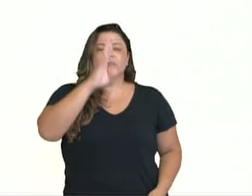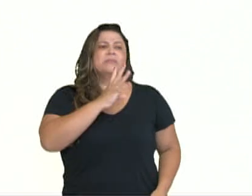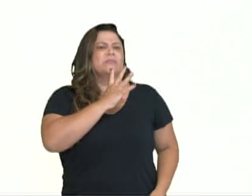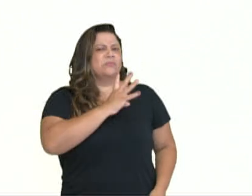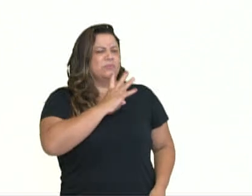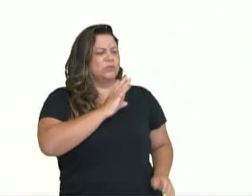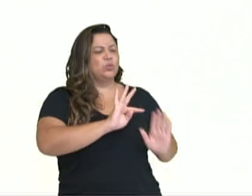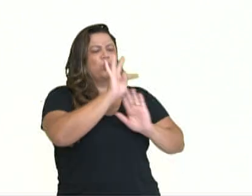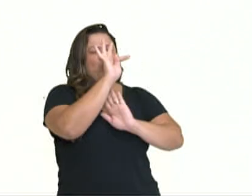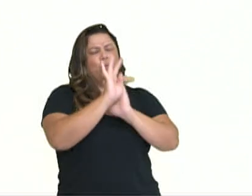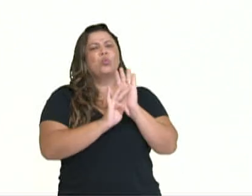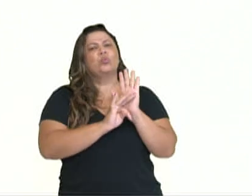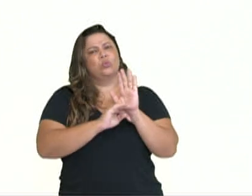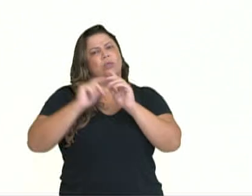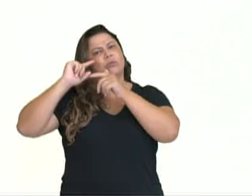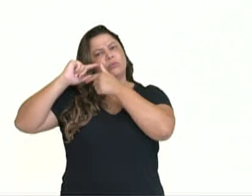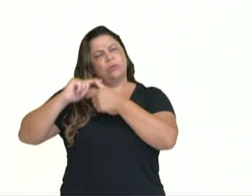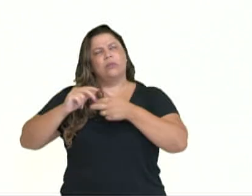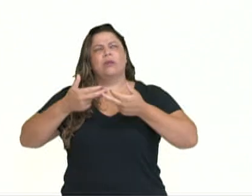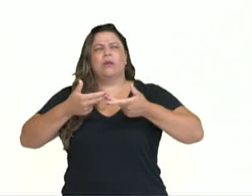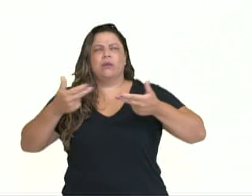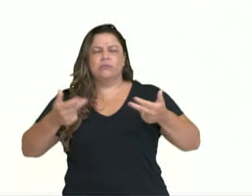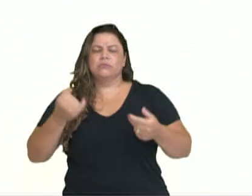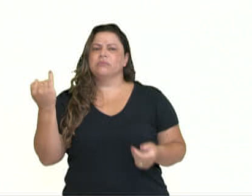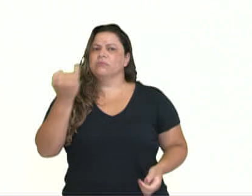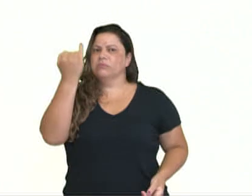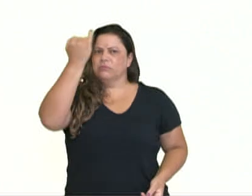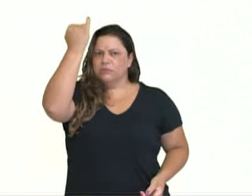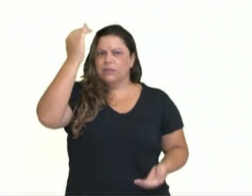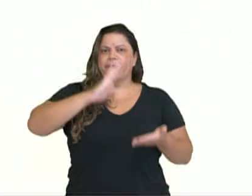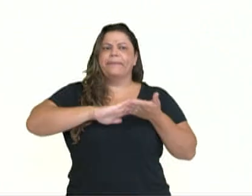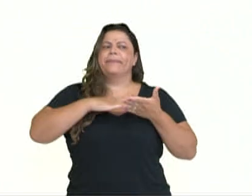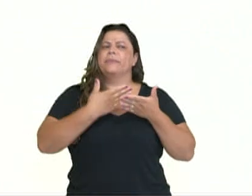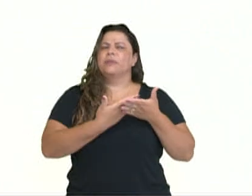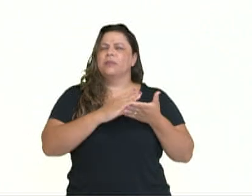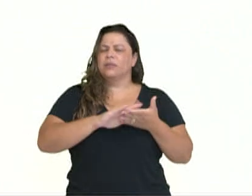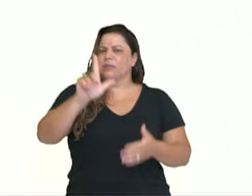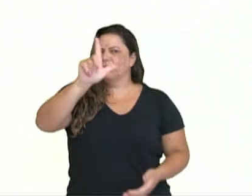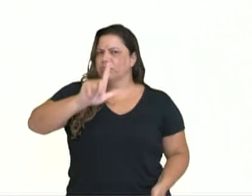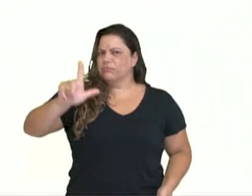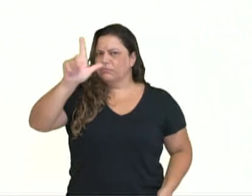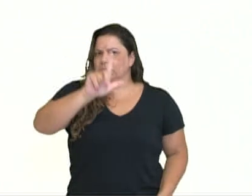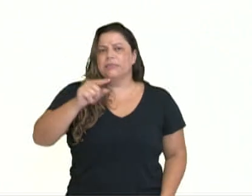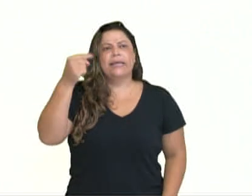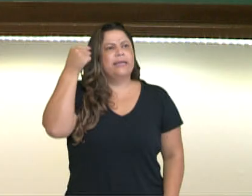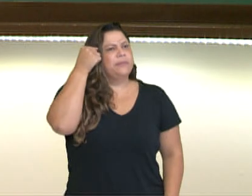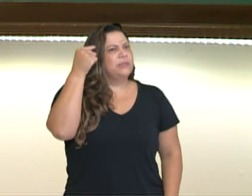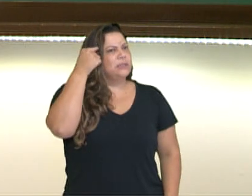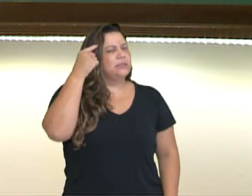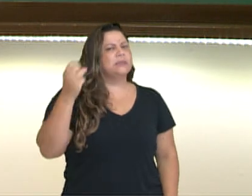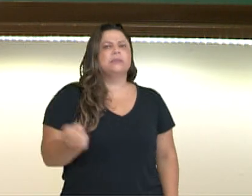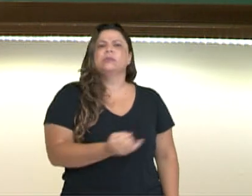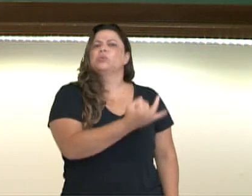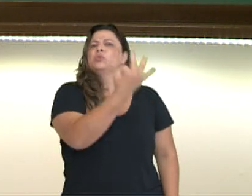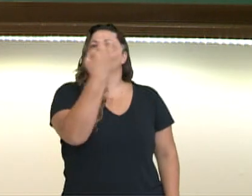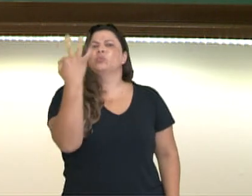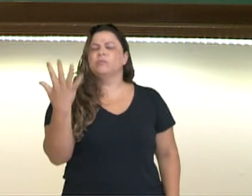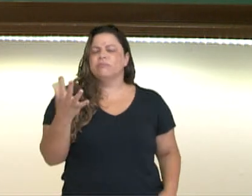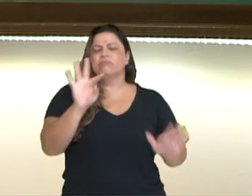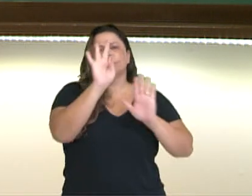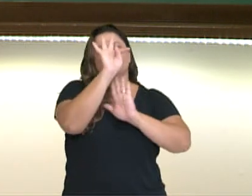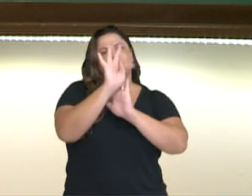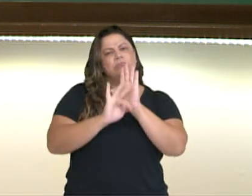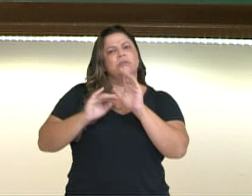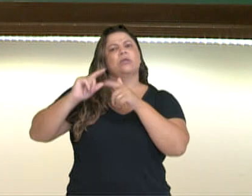fundamental para a interpretação de um texto literário. Pense um pouquinho sobre isso. Quantos textos clássicos você